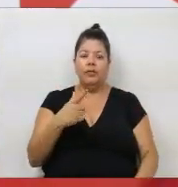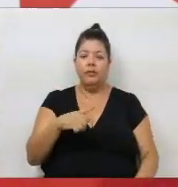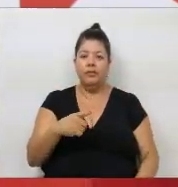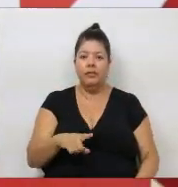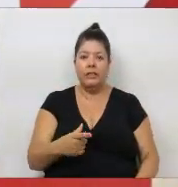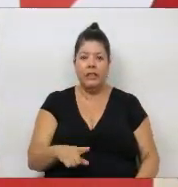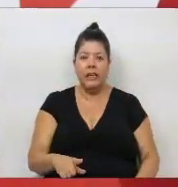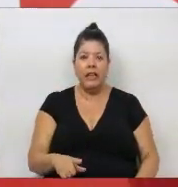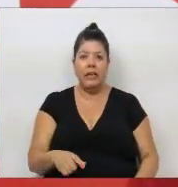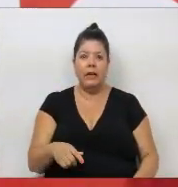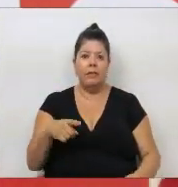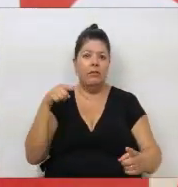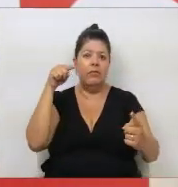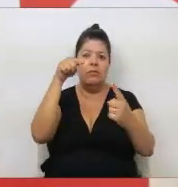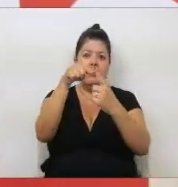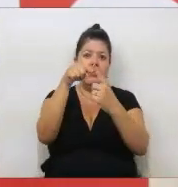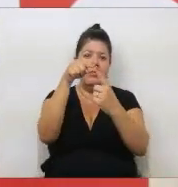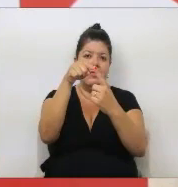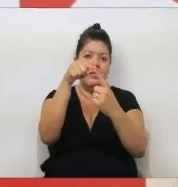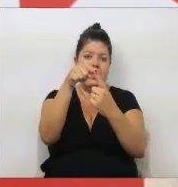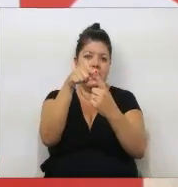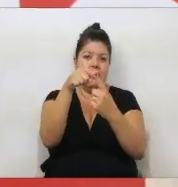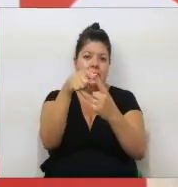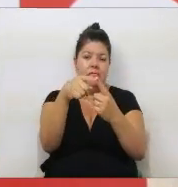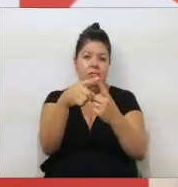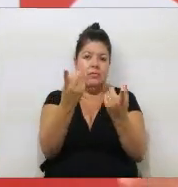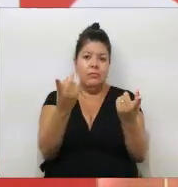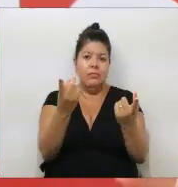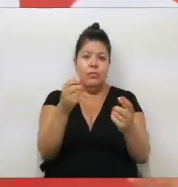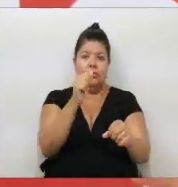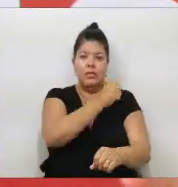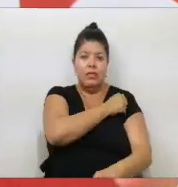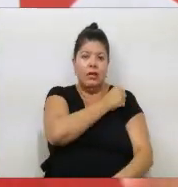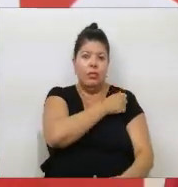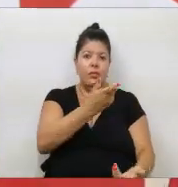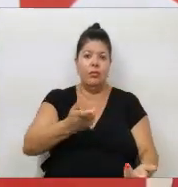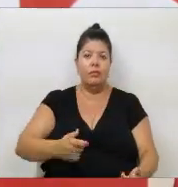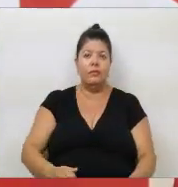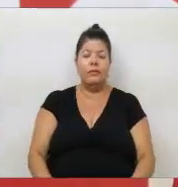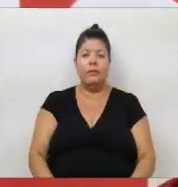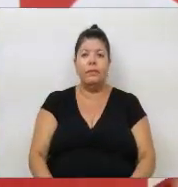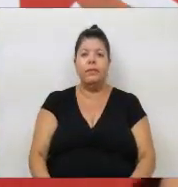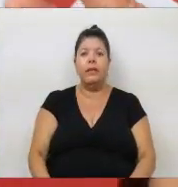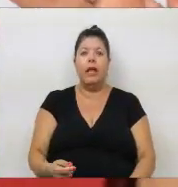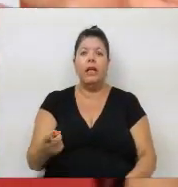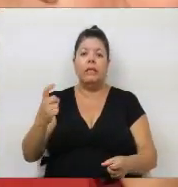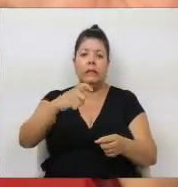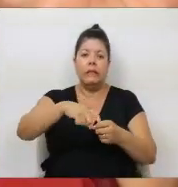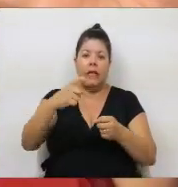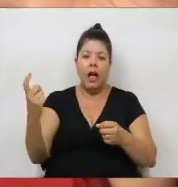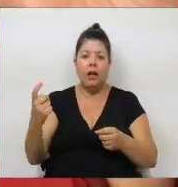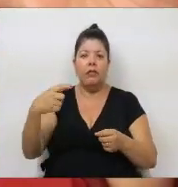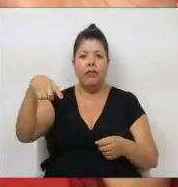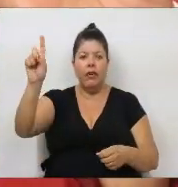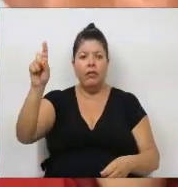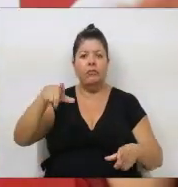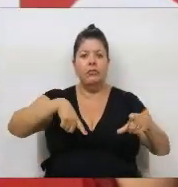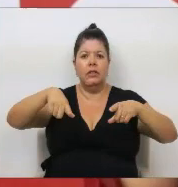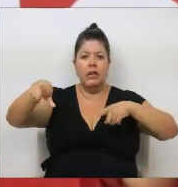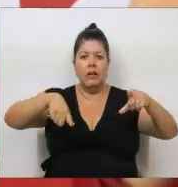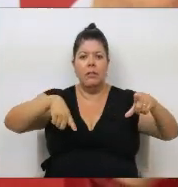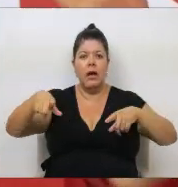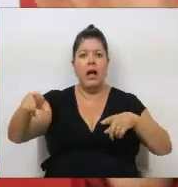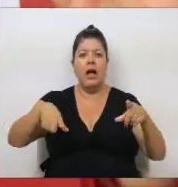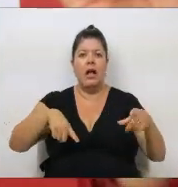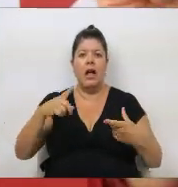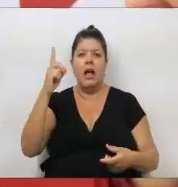não tem uma meta ou não tem uma direção para os nossos alunos. Eles saem e vão para o mercado de trabalho e